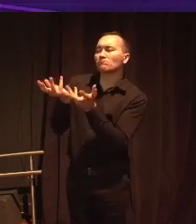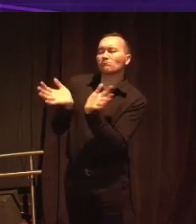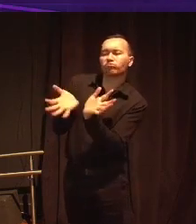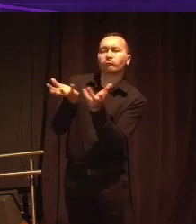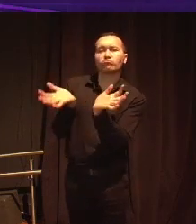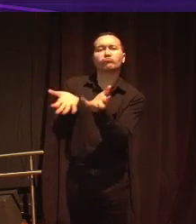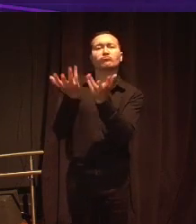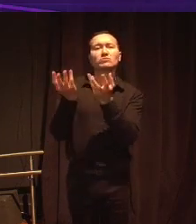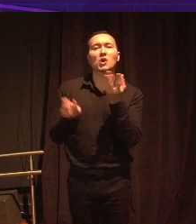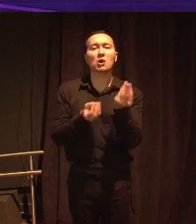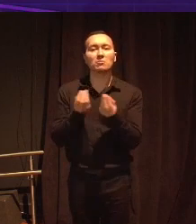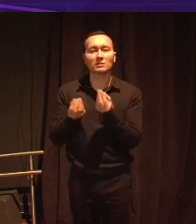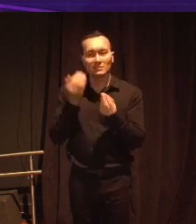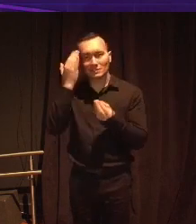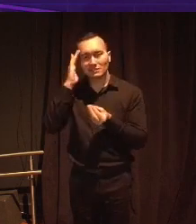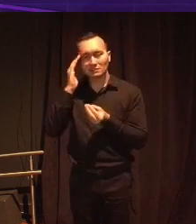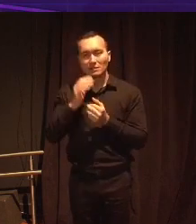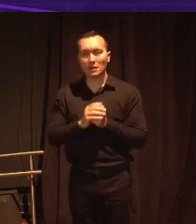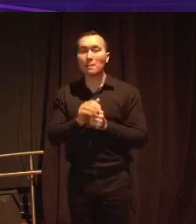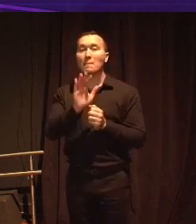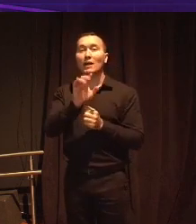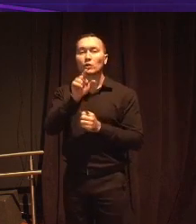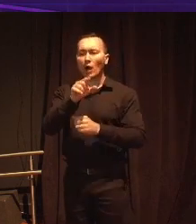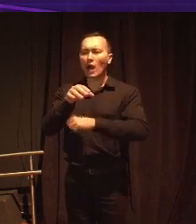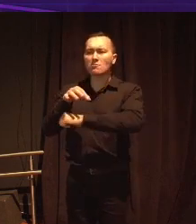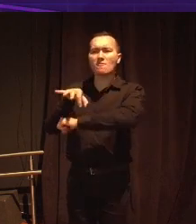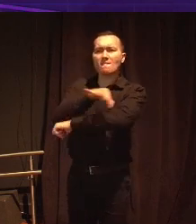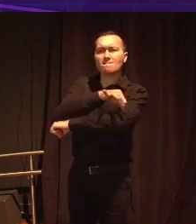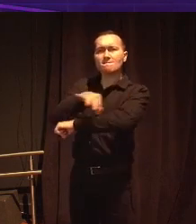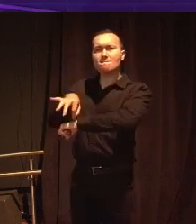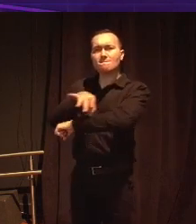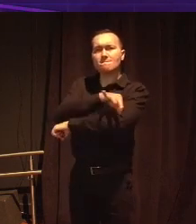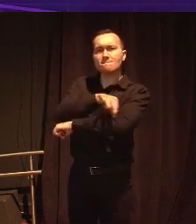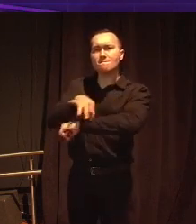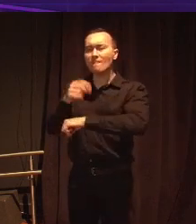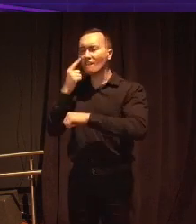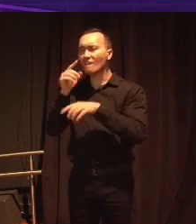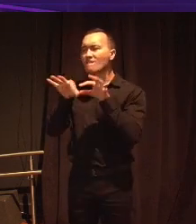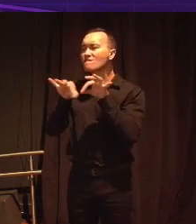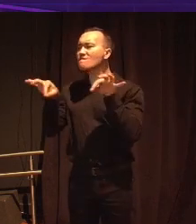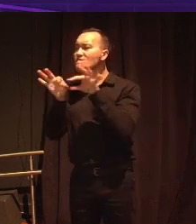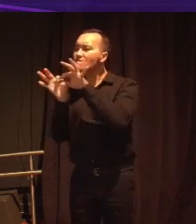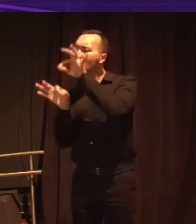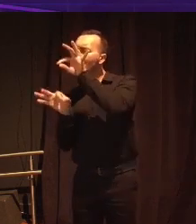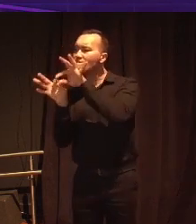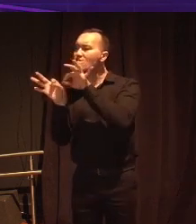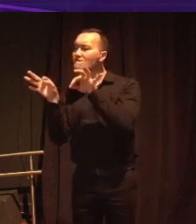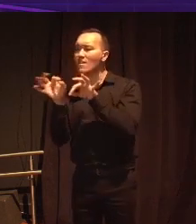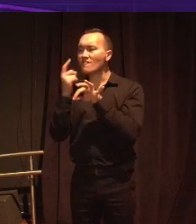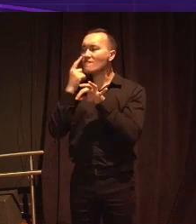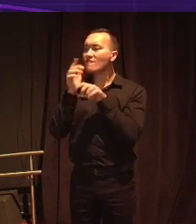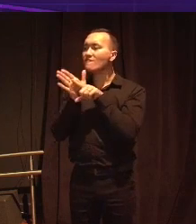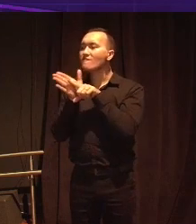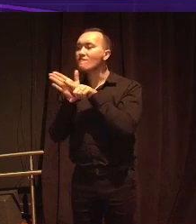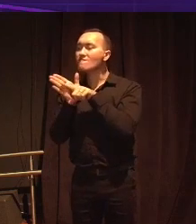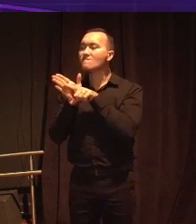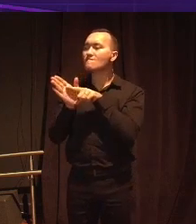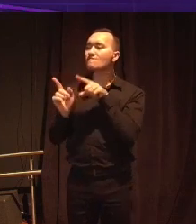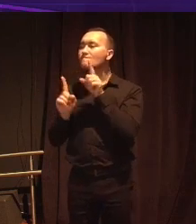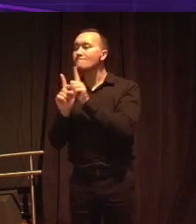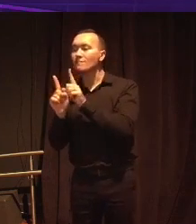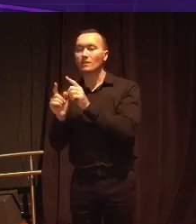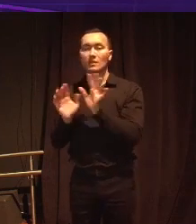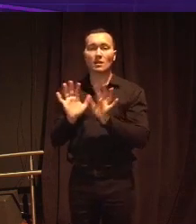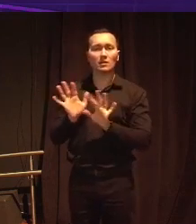sem ter aquela régua fixa também, né? Entender o que aquela pessoa é boa, se você vai montar um time,